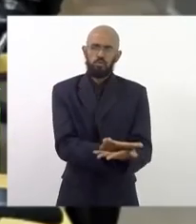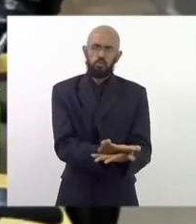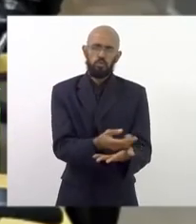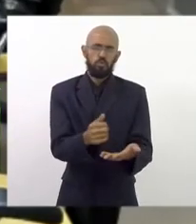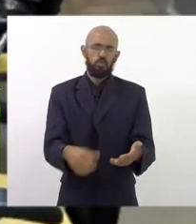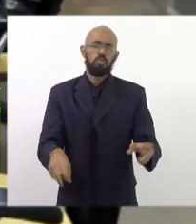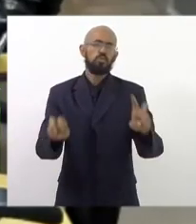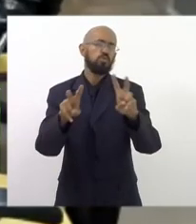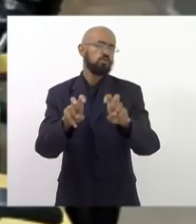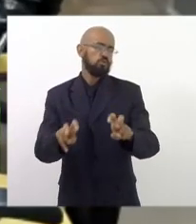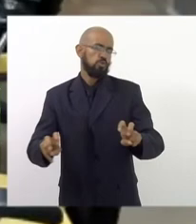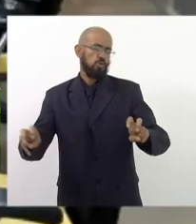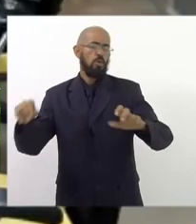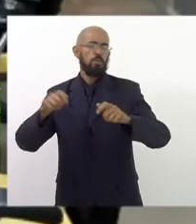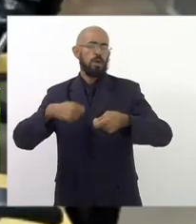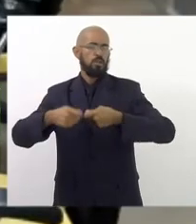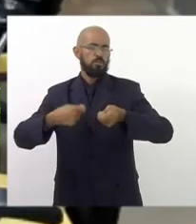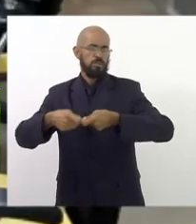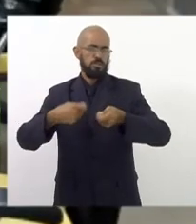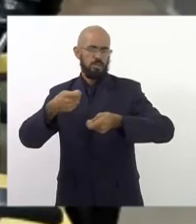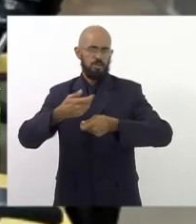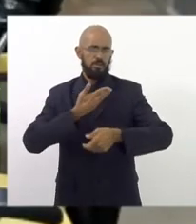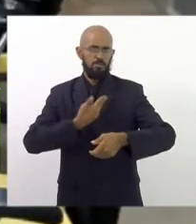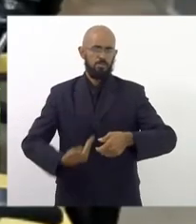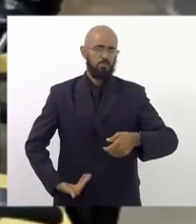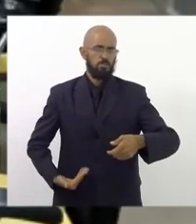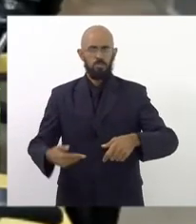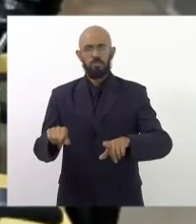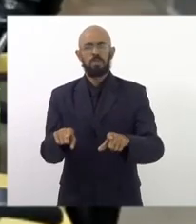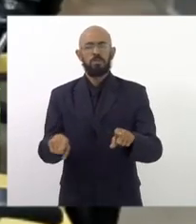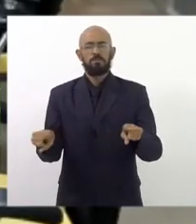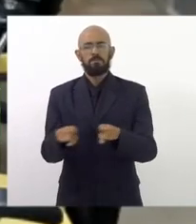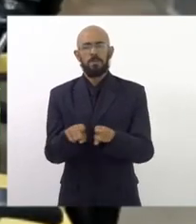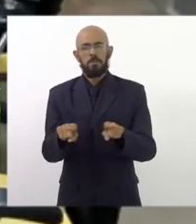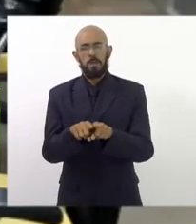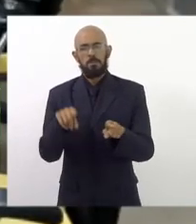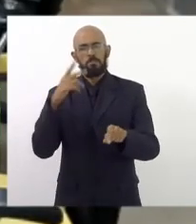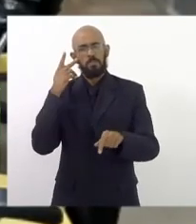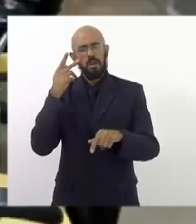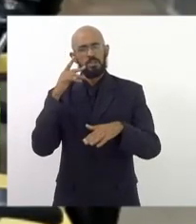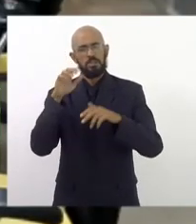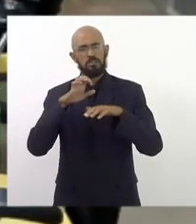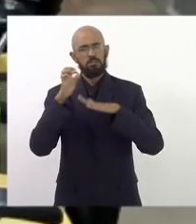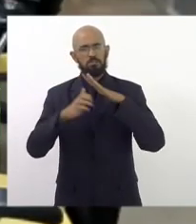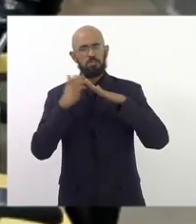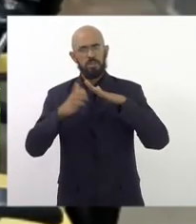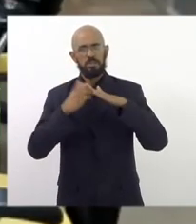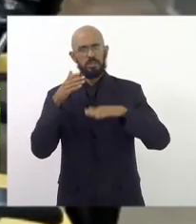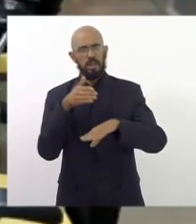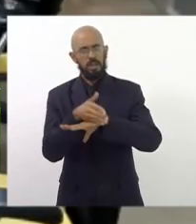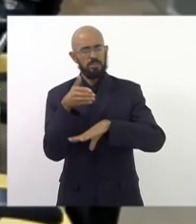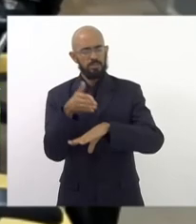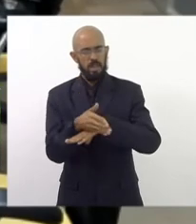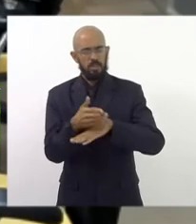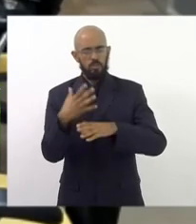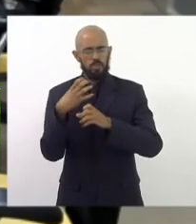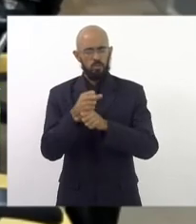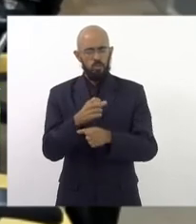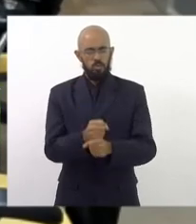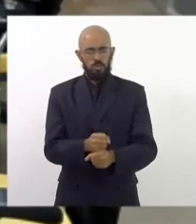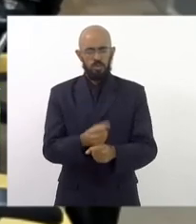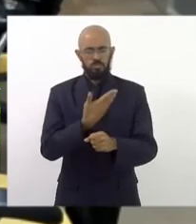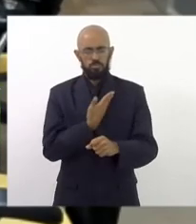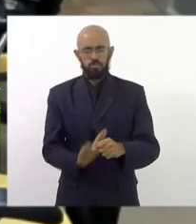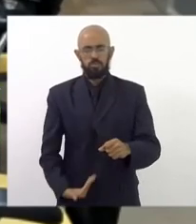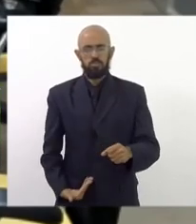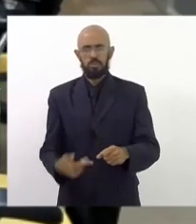a administração pública, para as empresas terem acesso também das contas públicas, para que nós